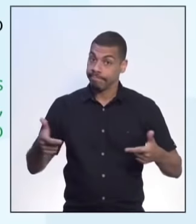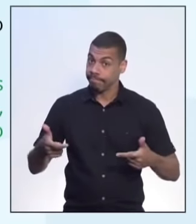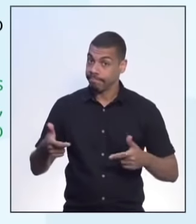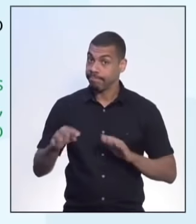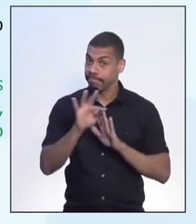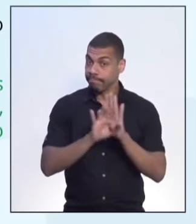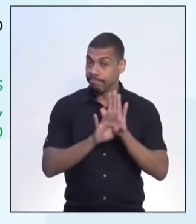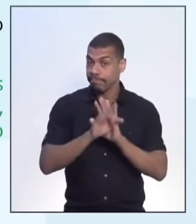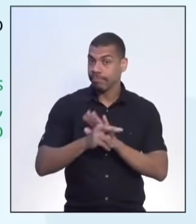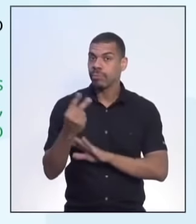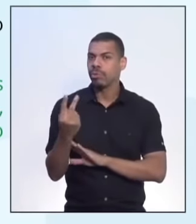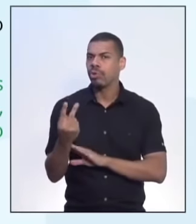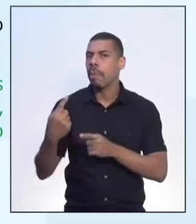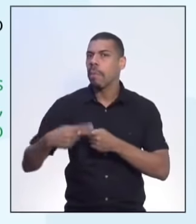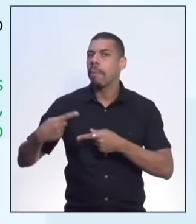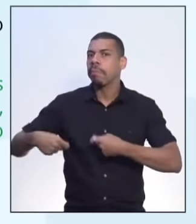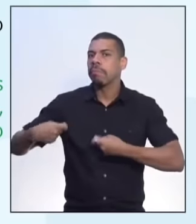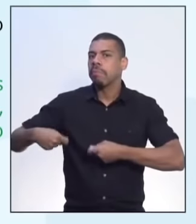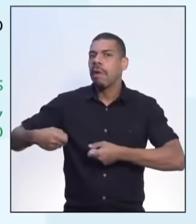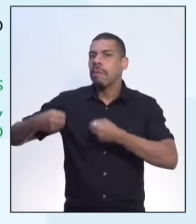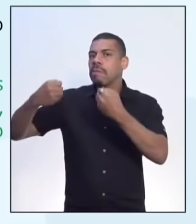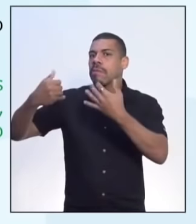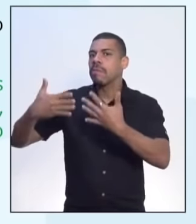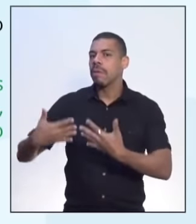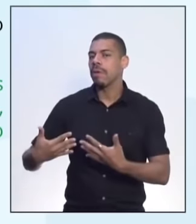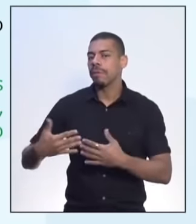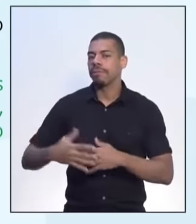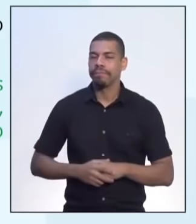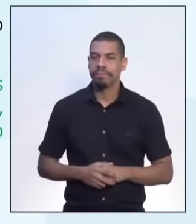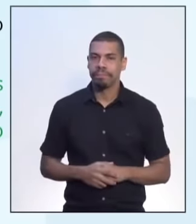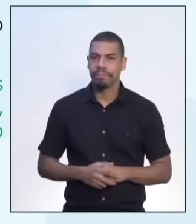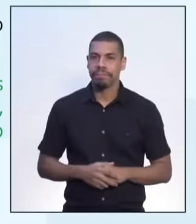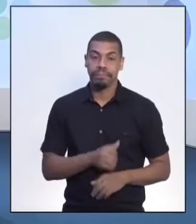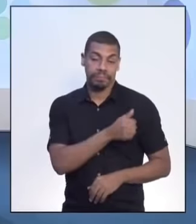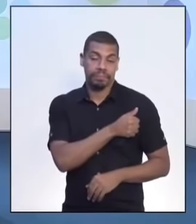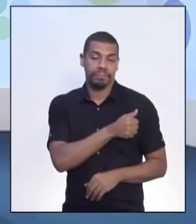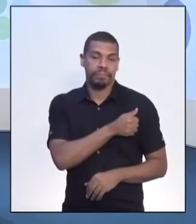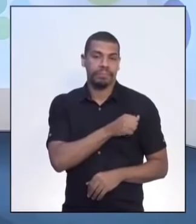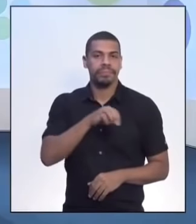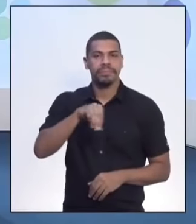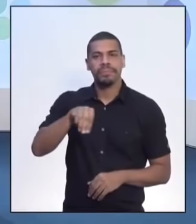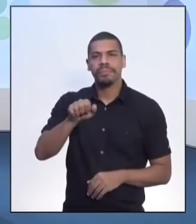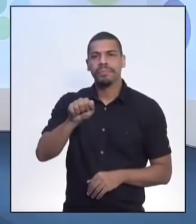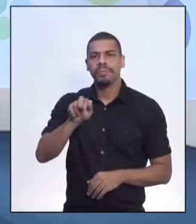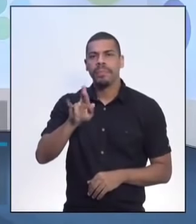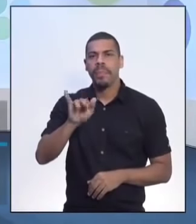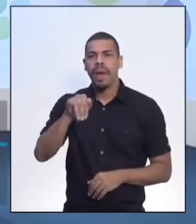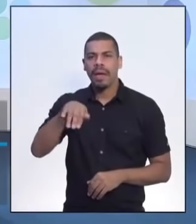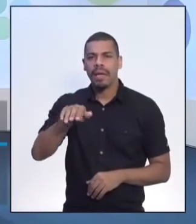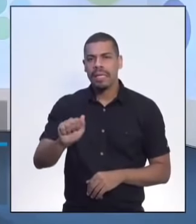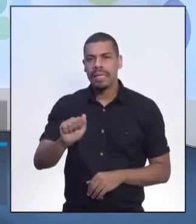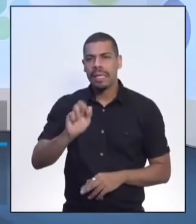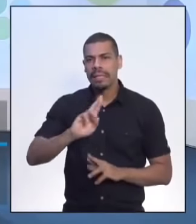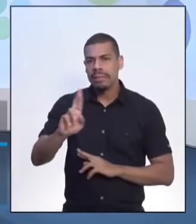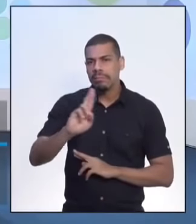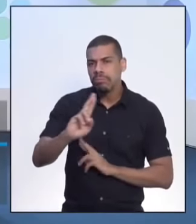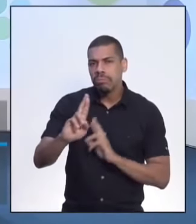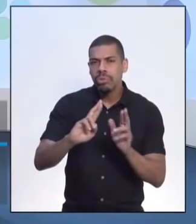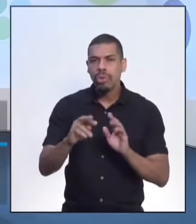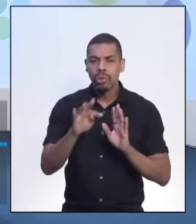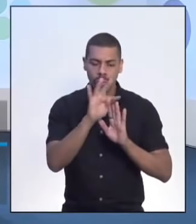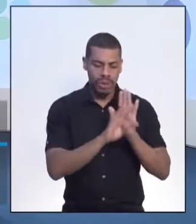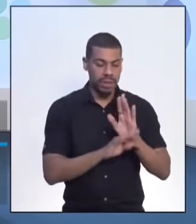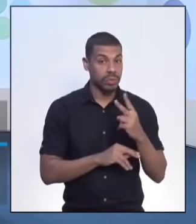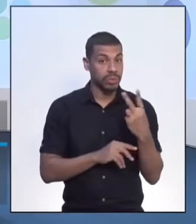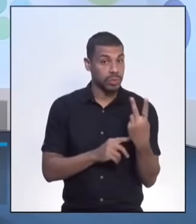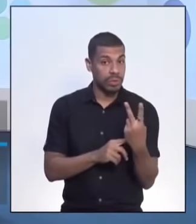eles não conseguiram justificar, né? Então, a Marina também colocou aqui, acho que é Marina Moraes, no texto 2,